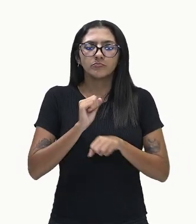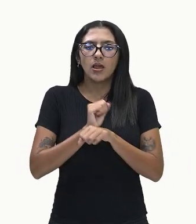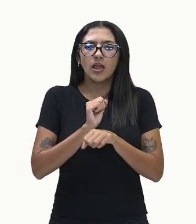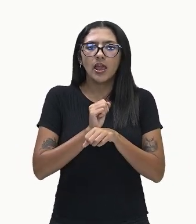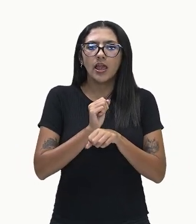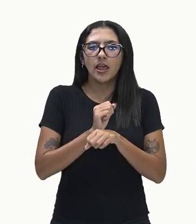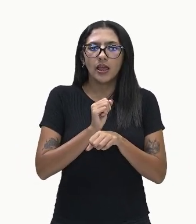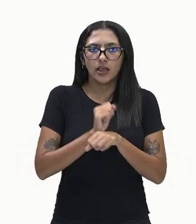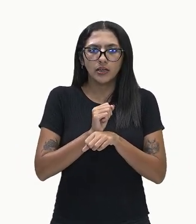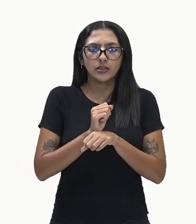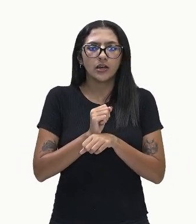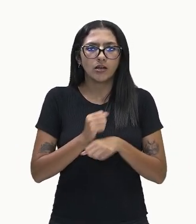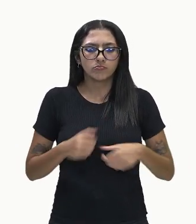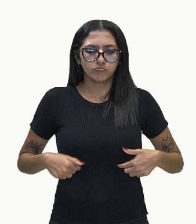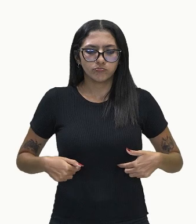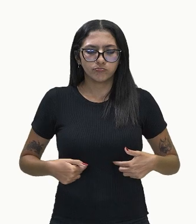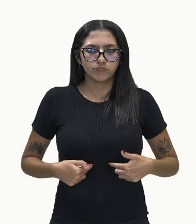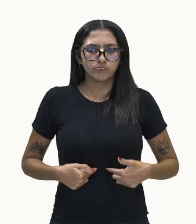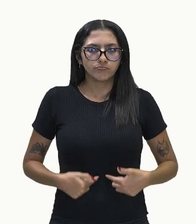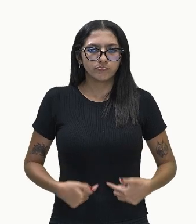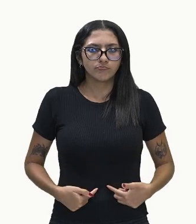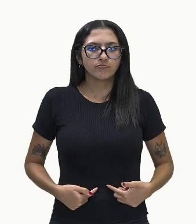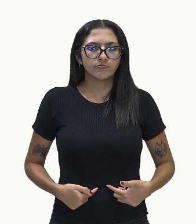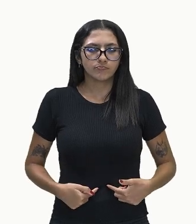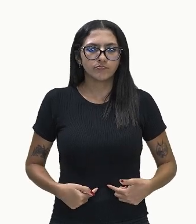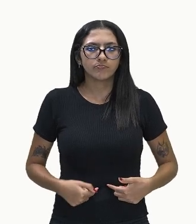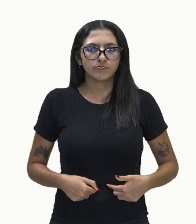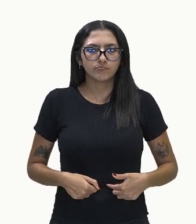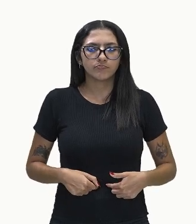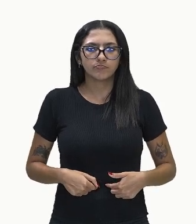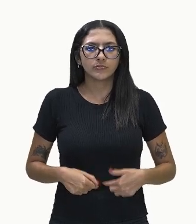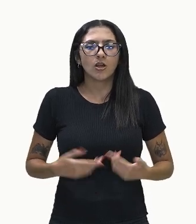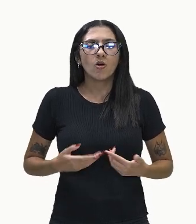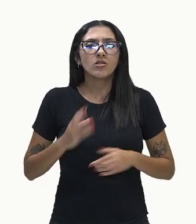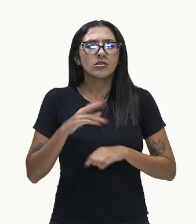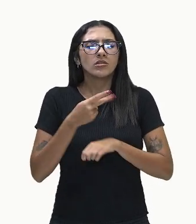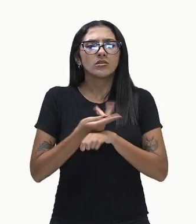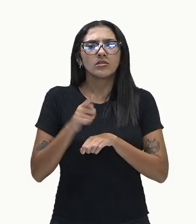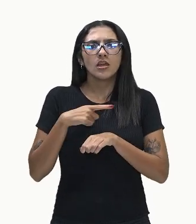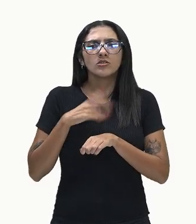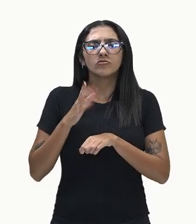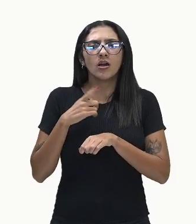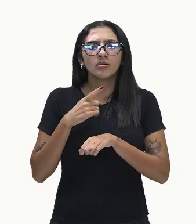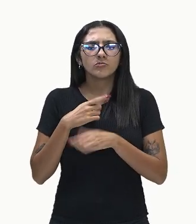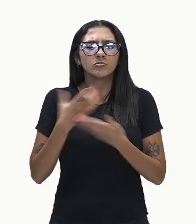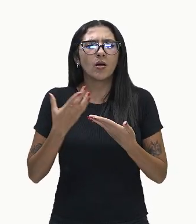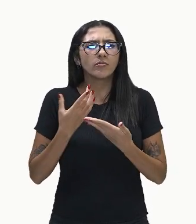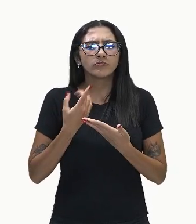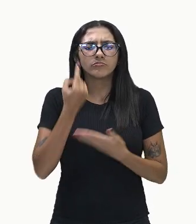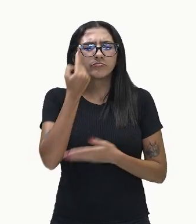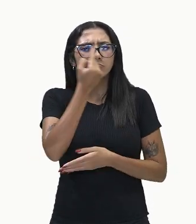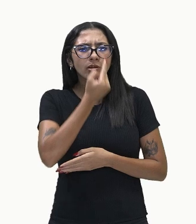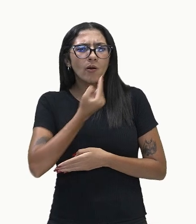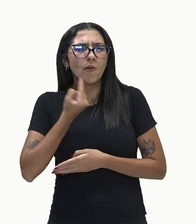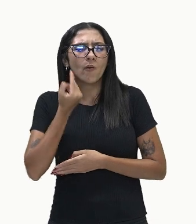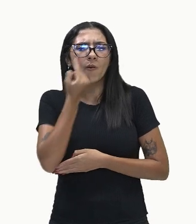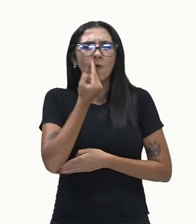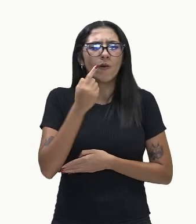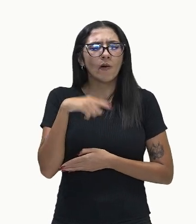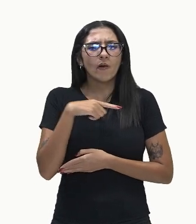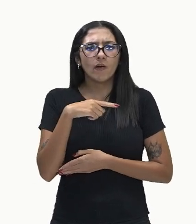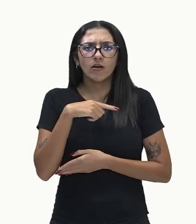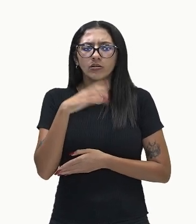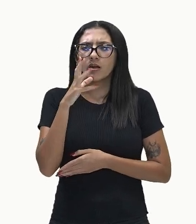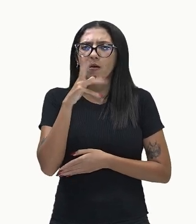caminho até chegar no útero. Quantas horas, professora, ele